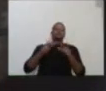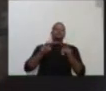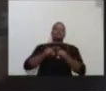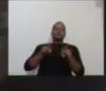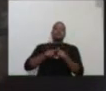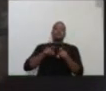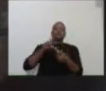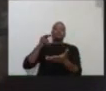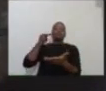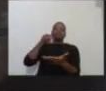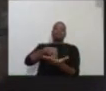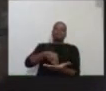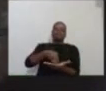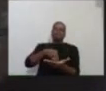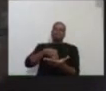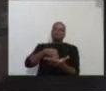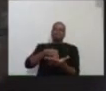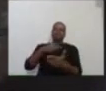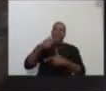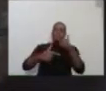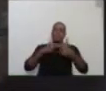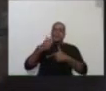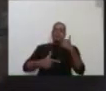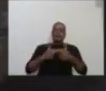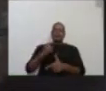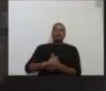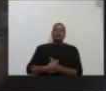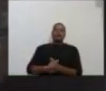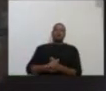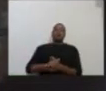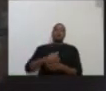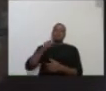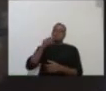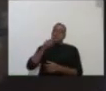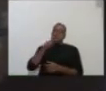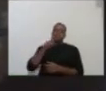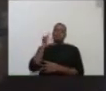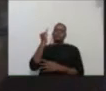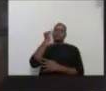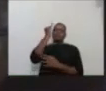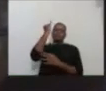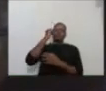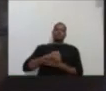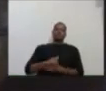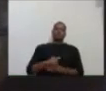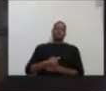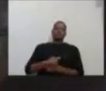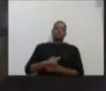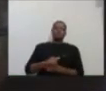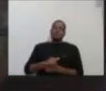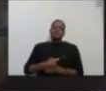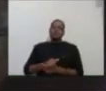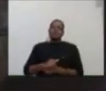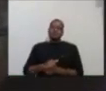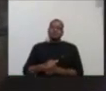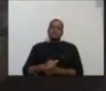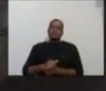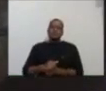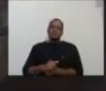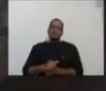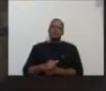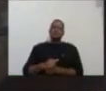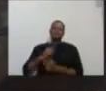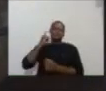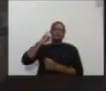muito importante. Meu benzinho, você deixou seu canteiro para eu molhar, depois a